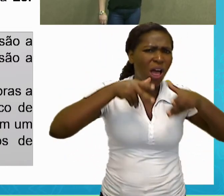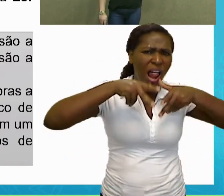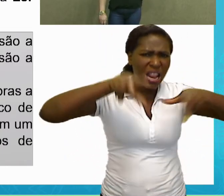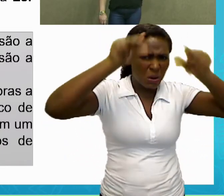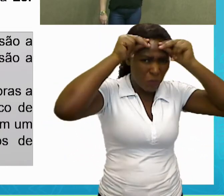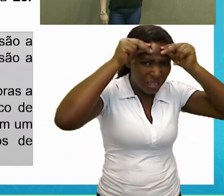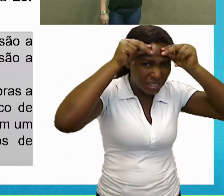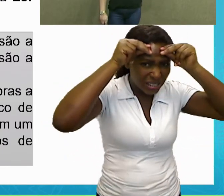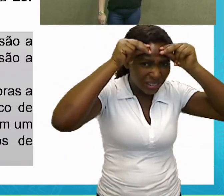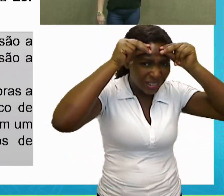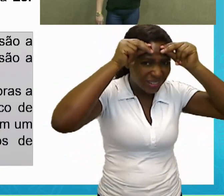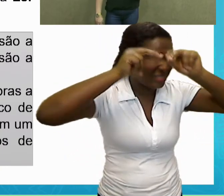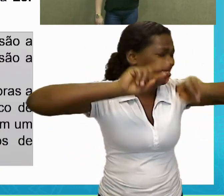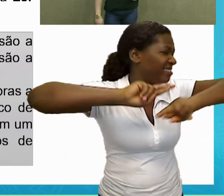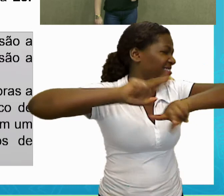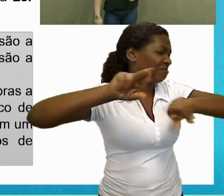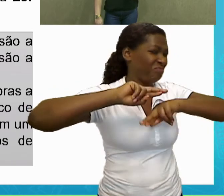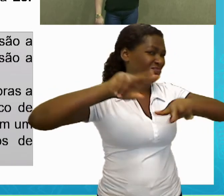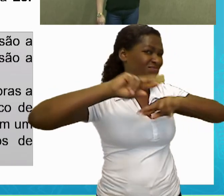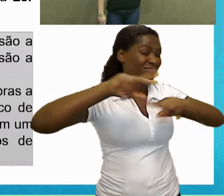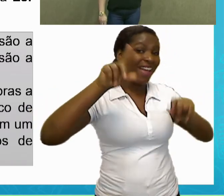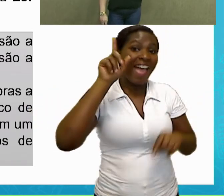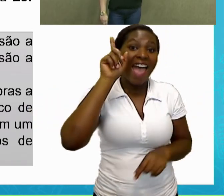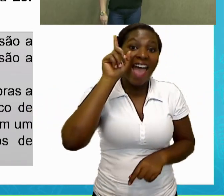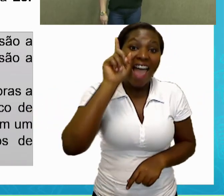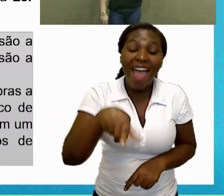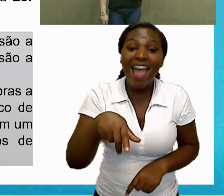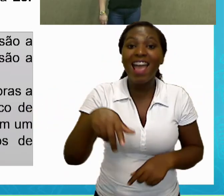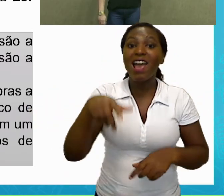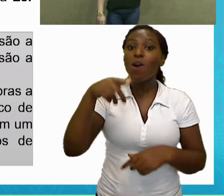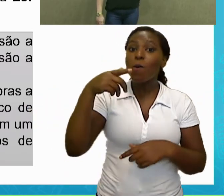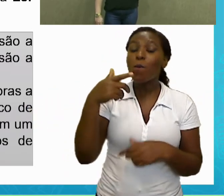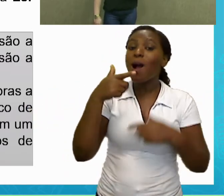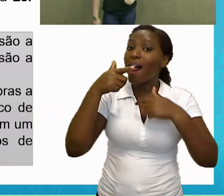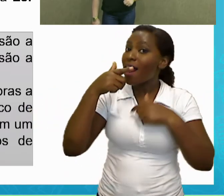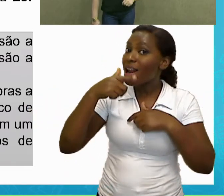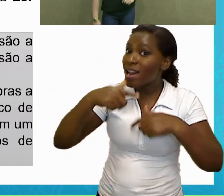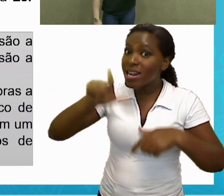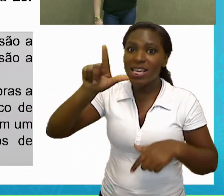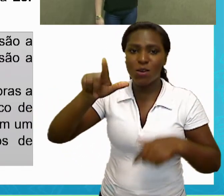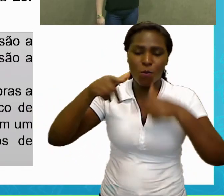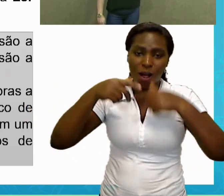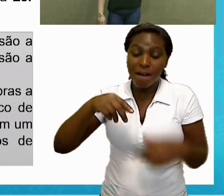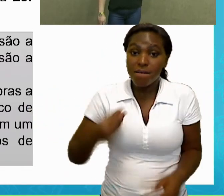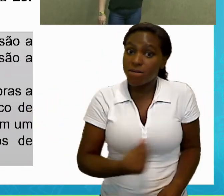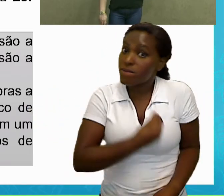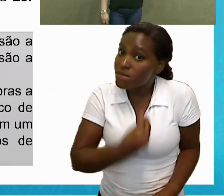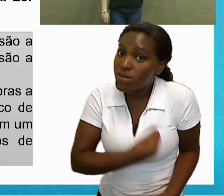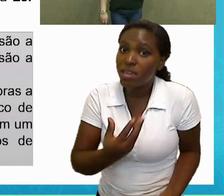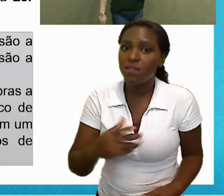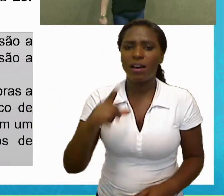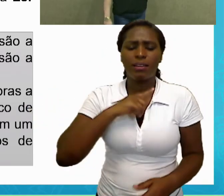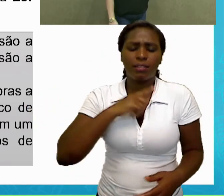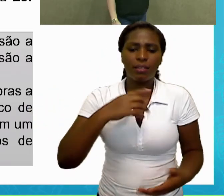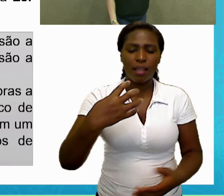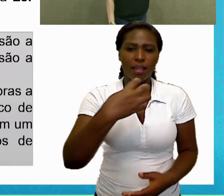pois é falada por um povo, possui regras, estruturas, semântica e